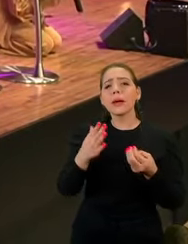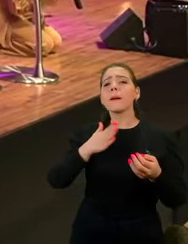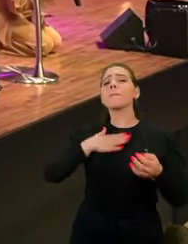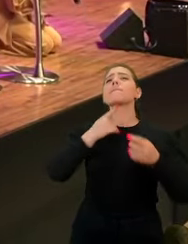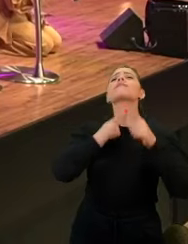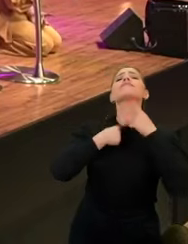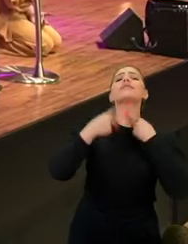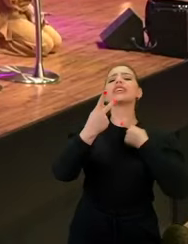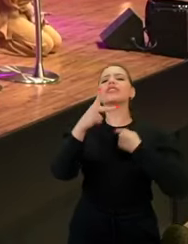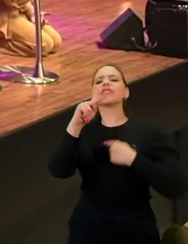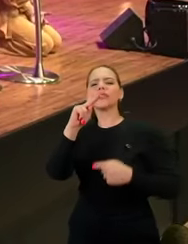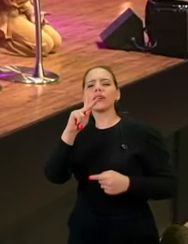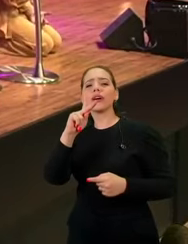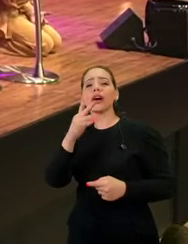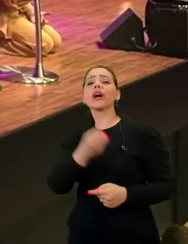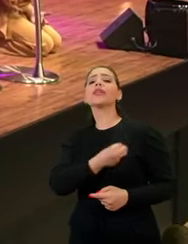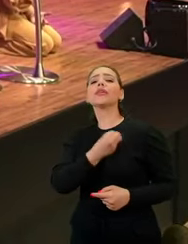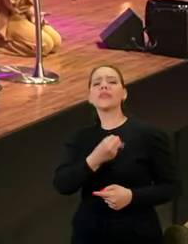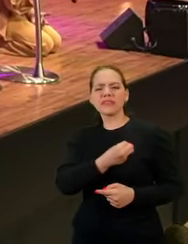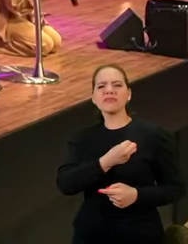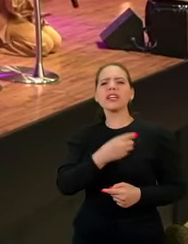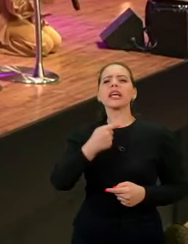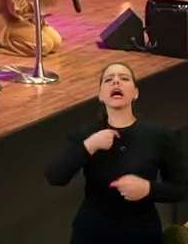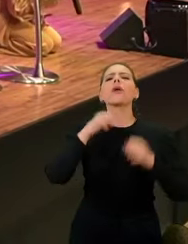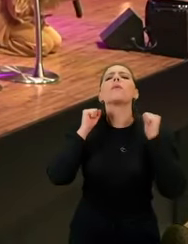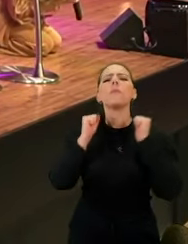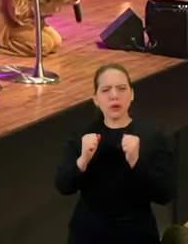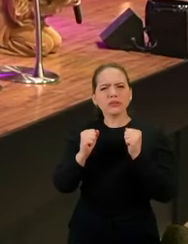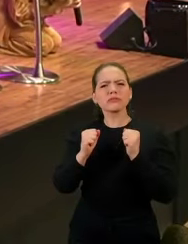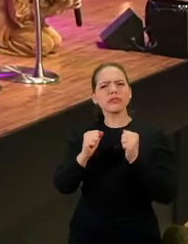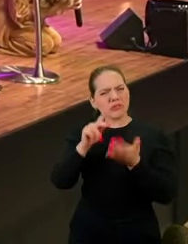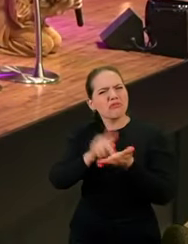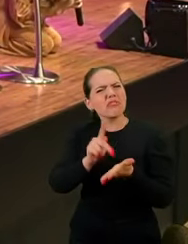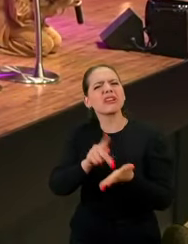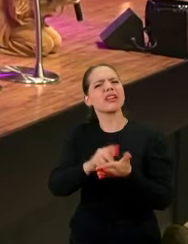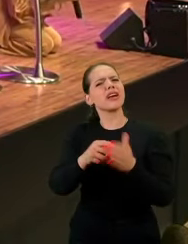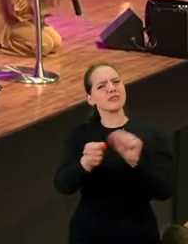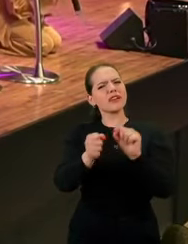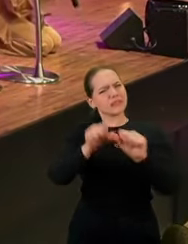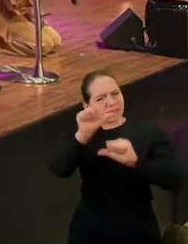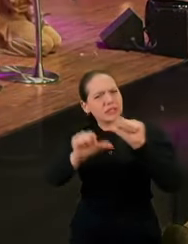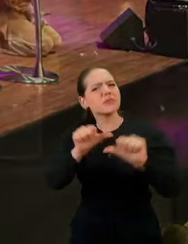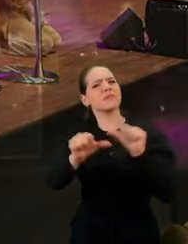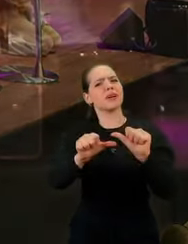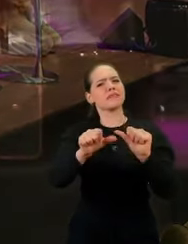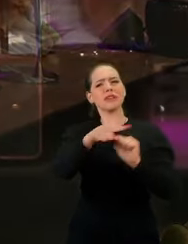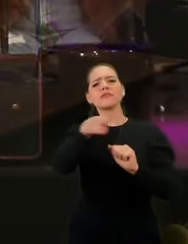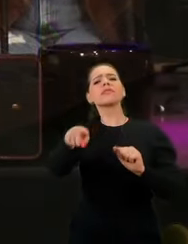Você acabou de cantar que eu sou digno de tudo. De tudo.